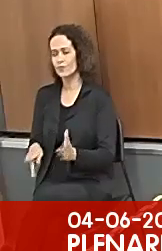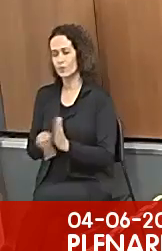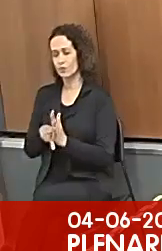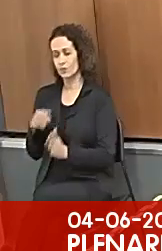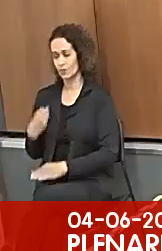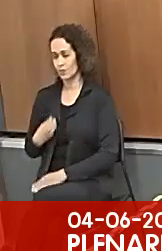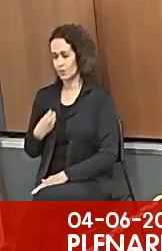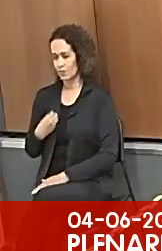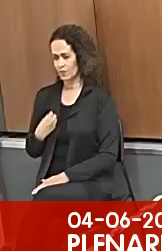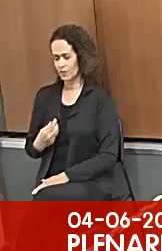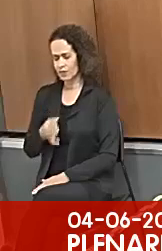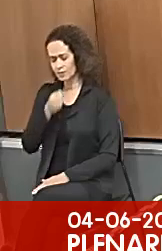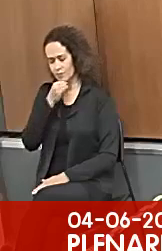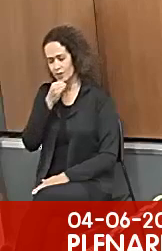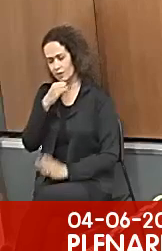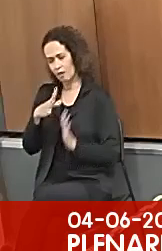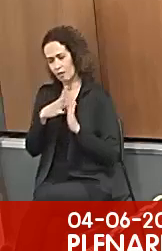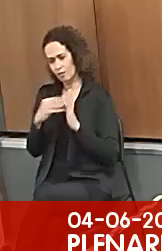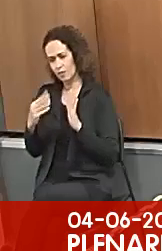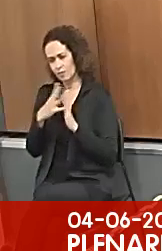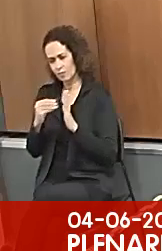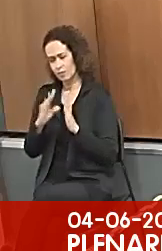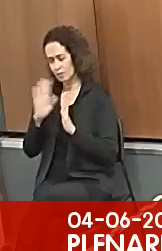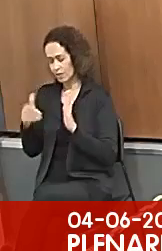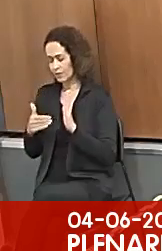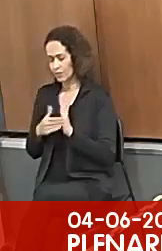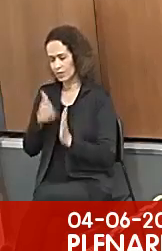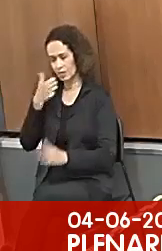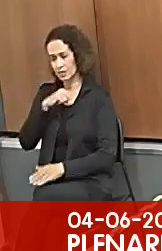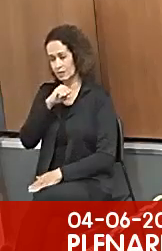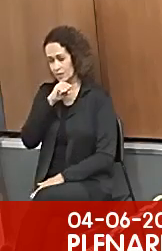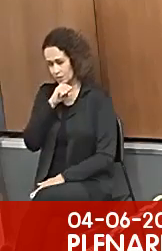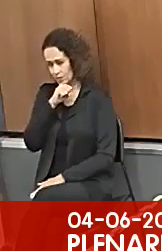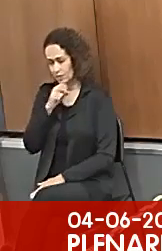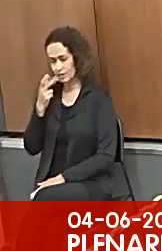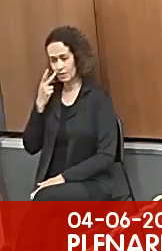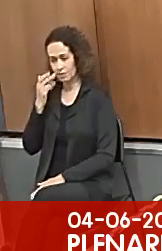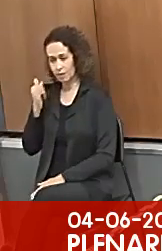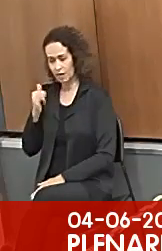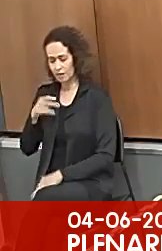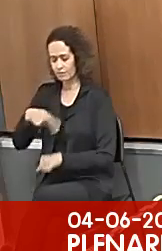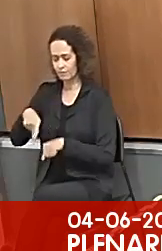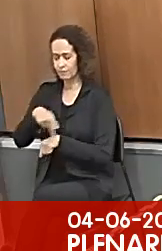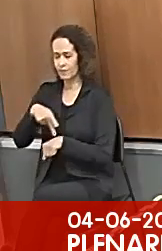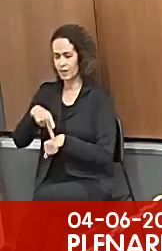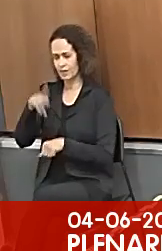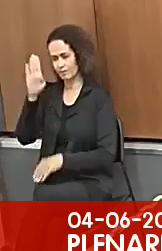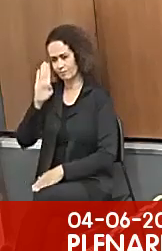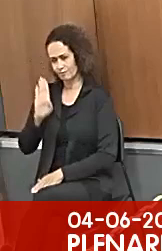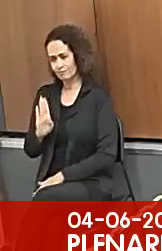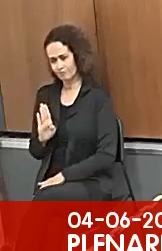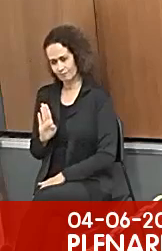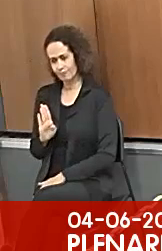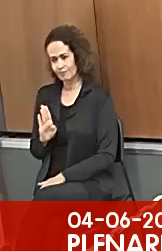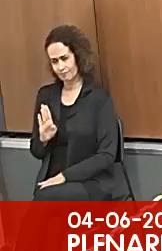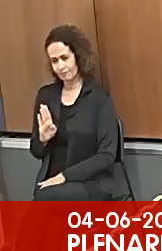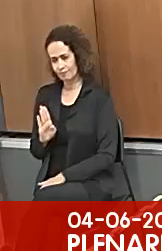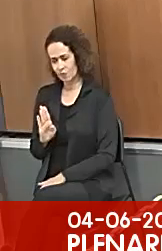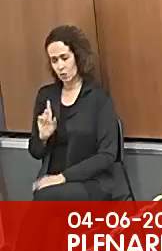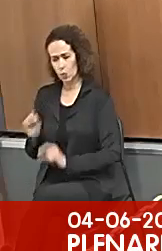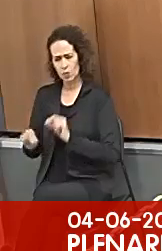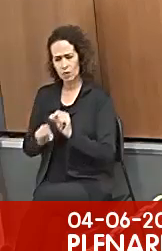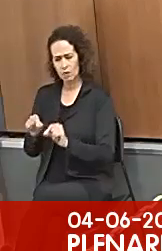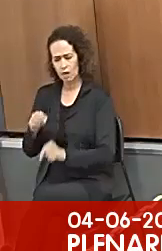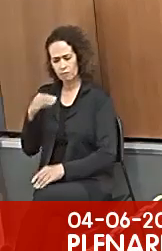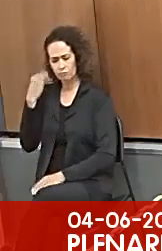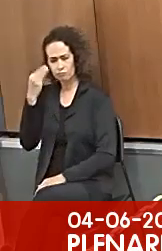vida um exemplo para todas as mães e pais desse país, o que é